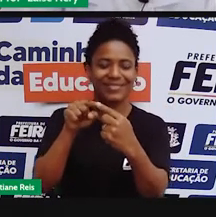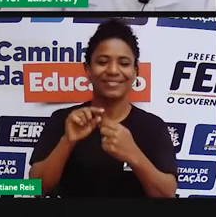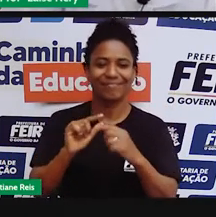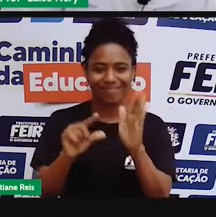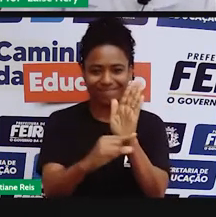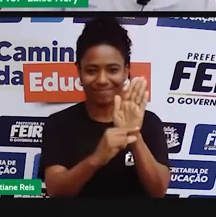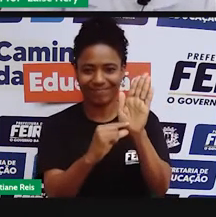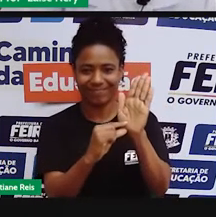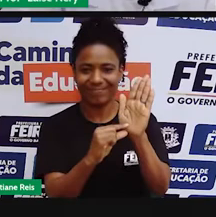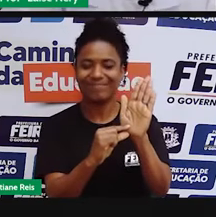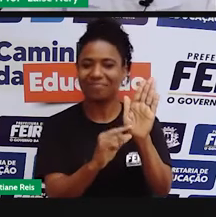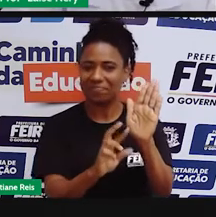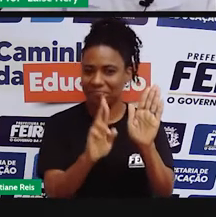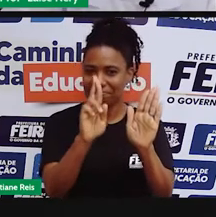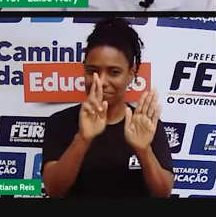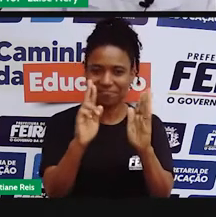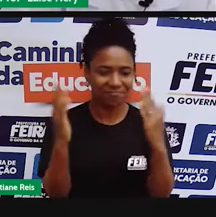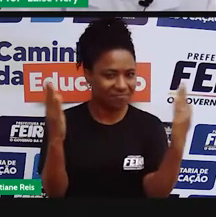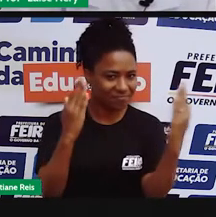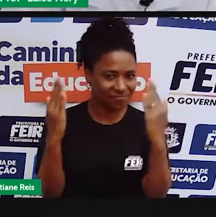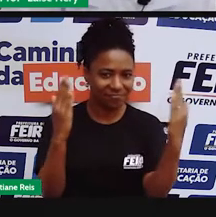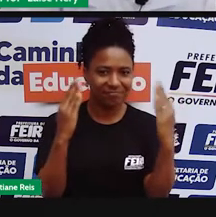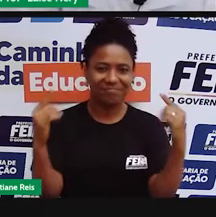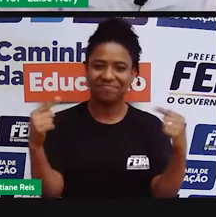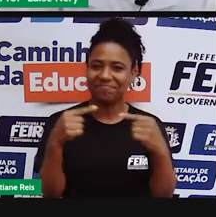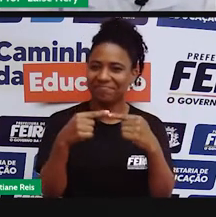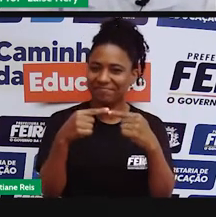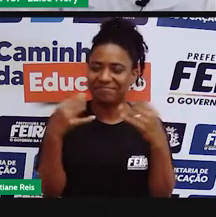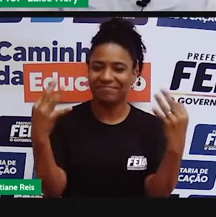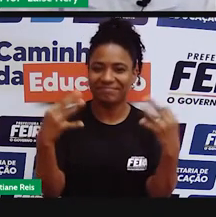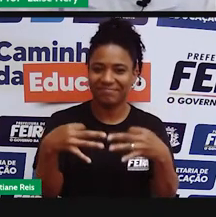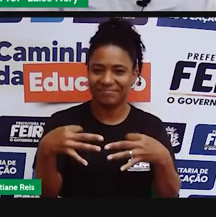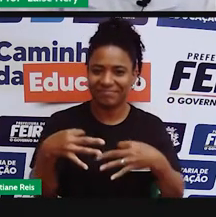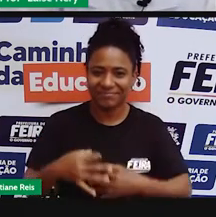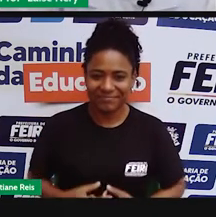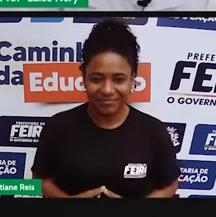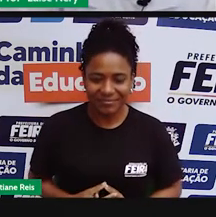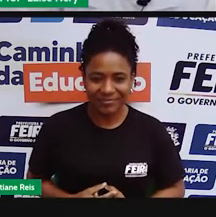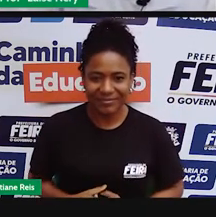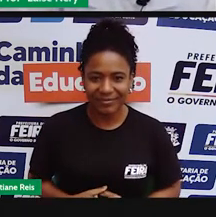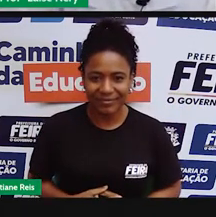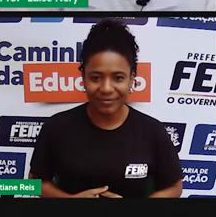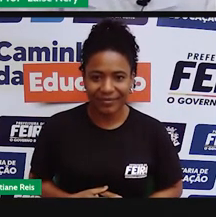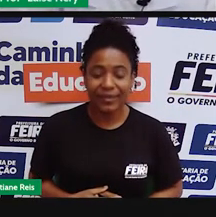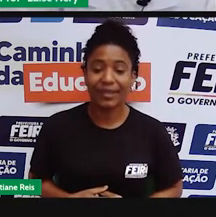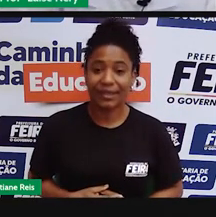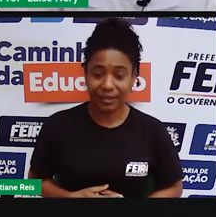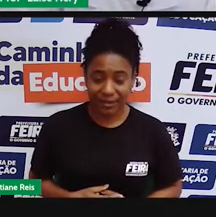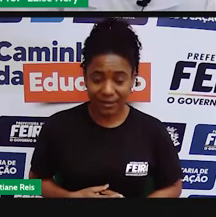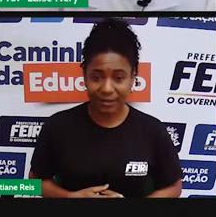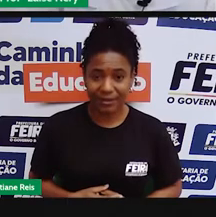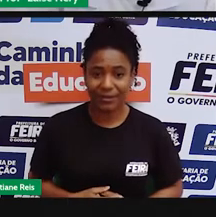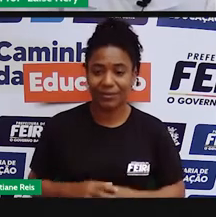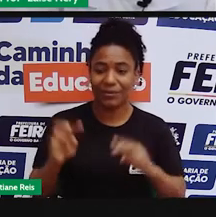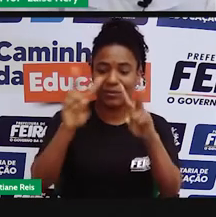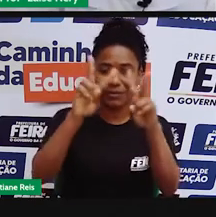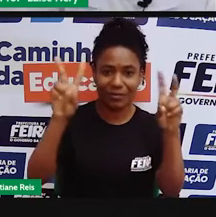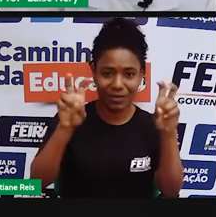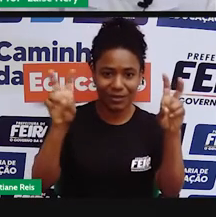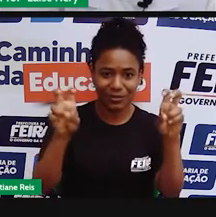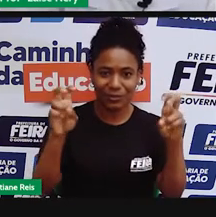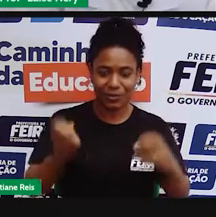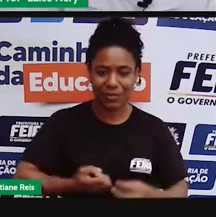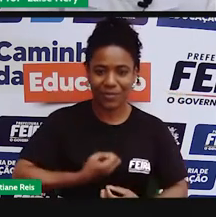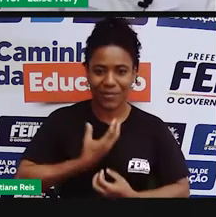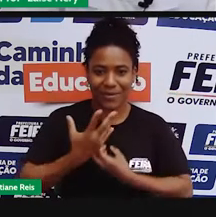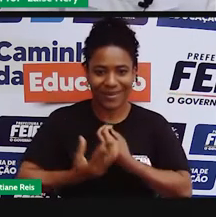essa comparação para fazer. E falando em poema, para a gente estudar o nosso assunto de hoje,